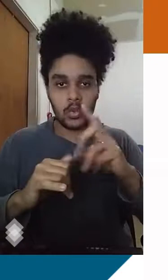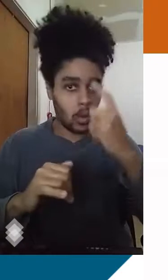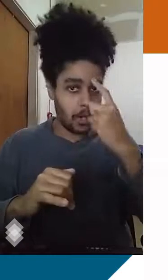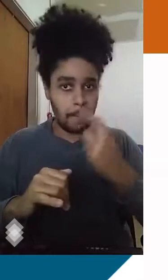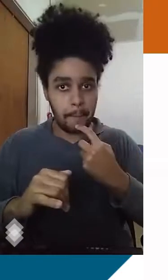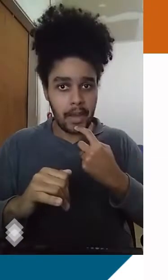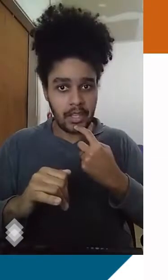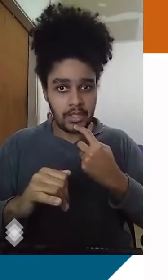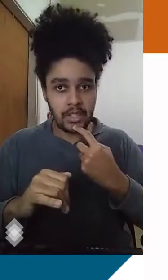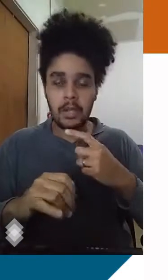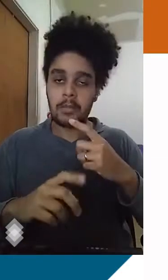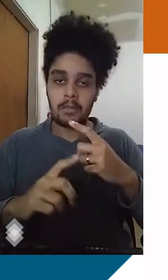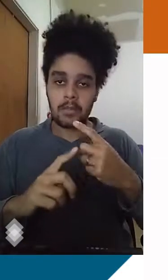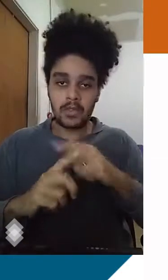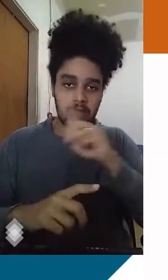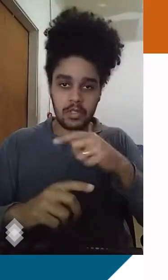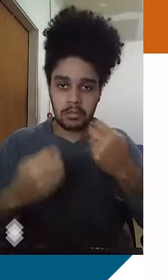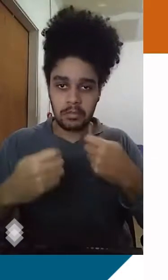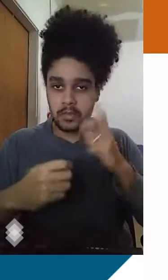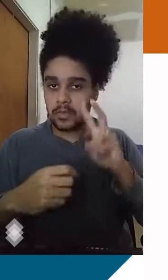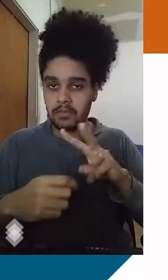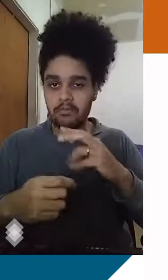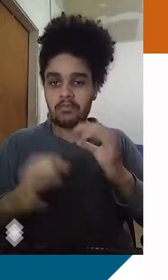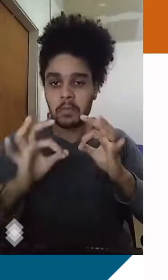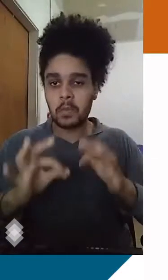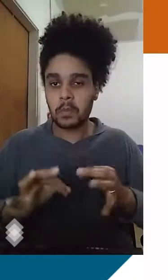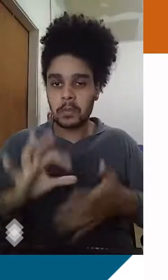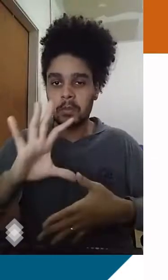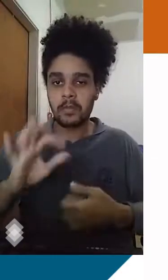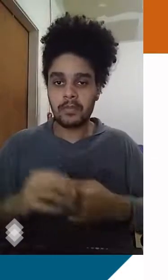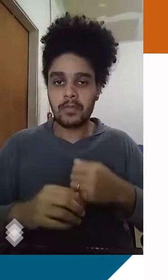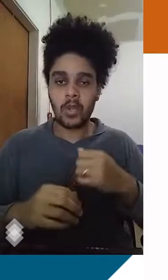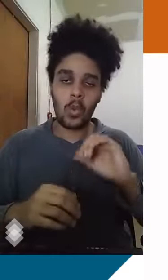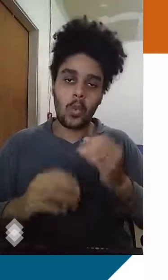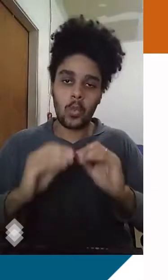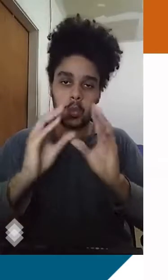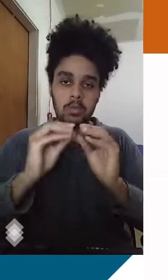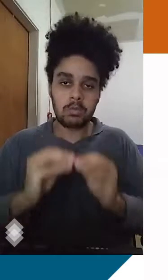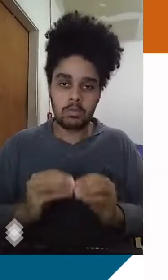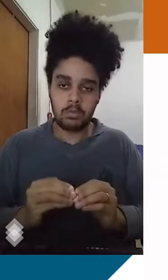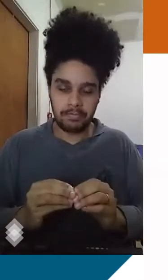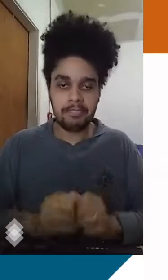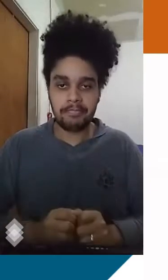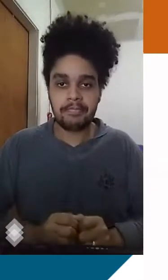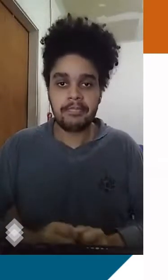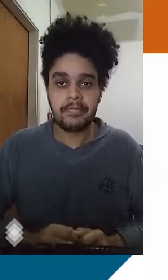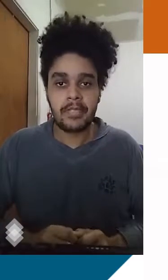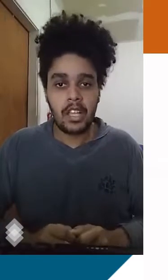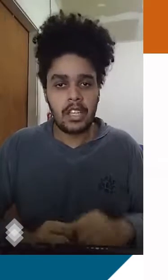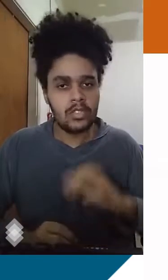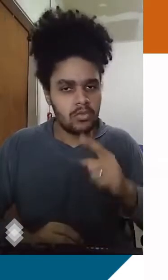imagem, para vocês conseguirem fazer uma interpretação correta desse mapa numa questão ou até mesmo num conteúdo e